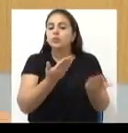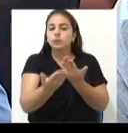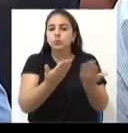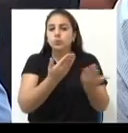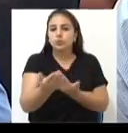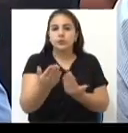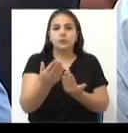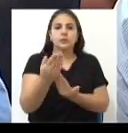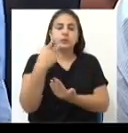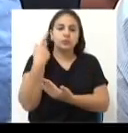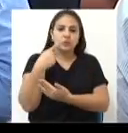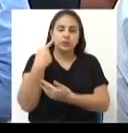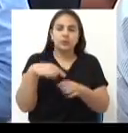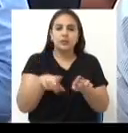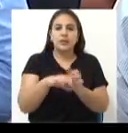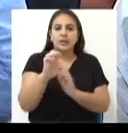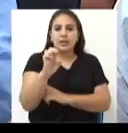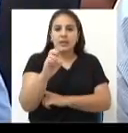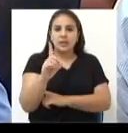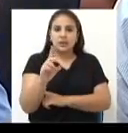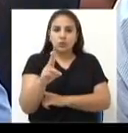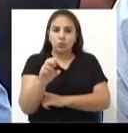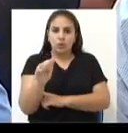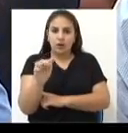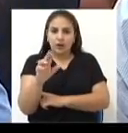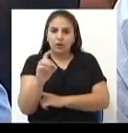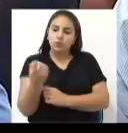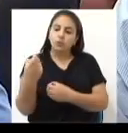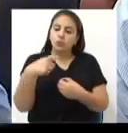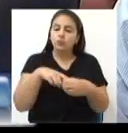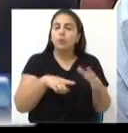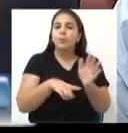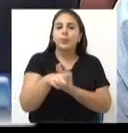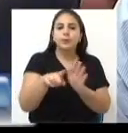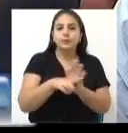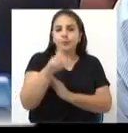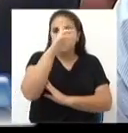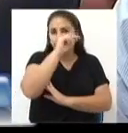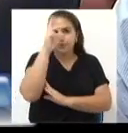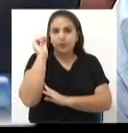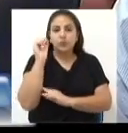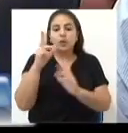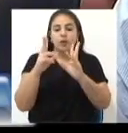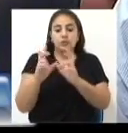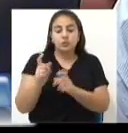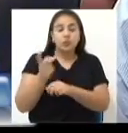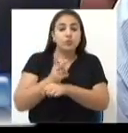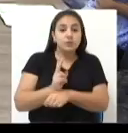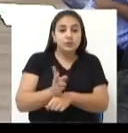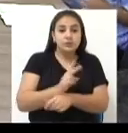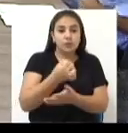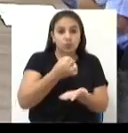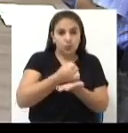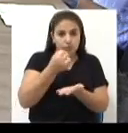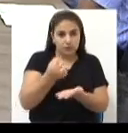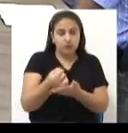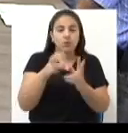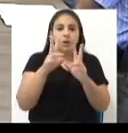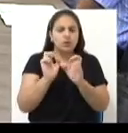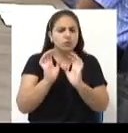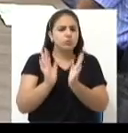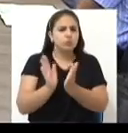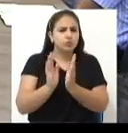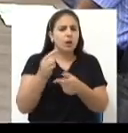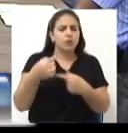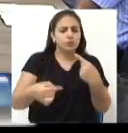parlamentares. Eduardo Pelicioli voltou a interrogar o Executivo sobre a fiscalização dos contratos. O assunto já havia